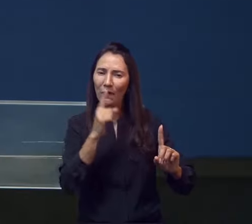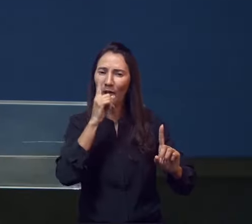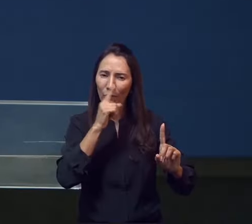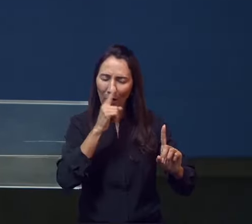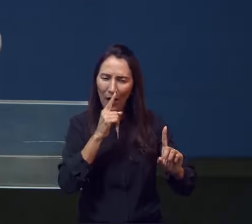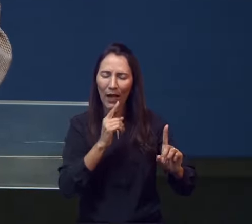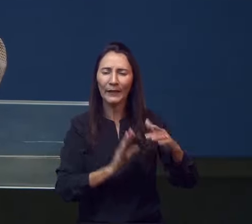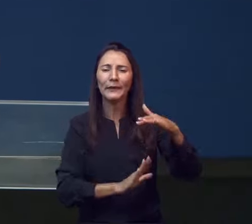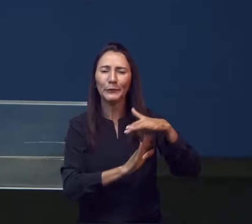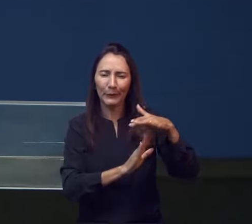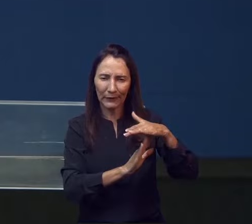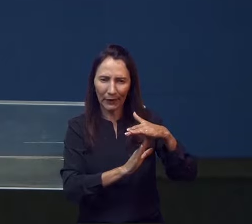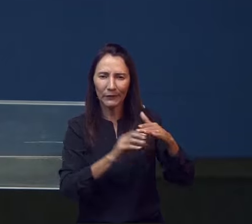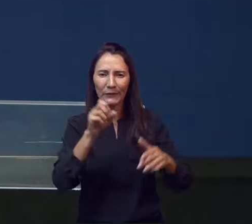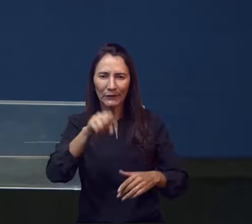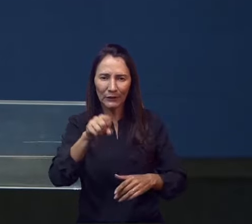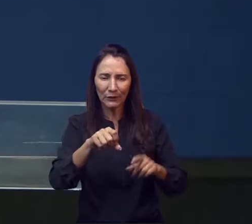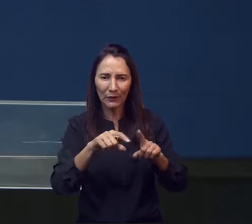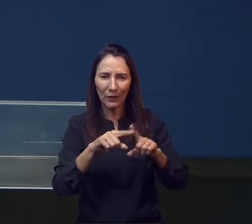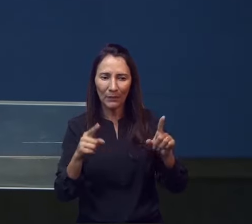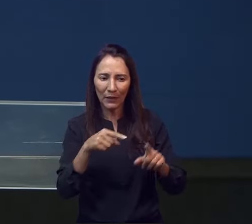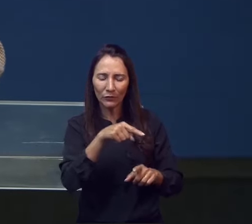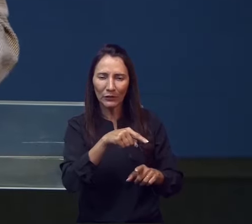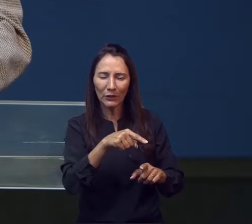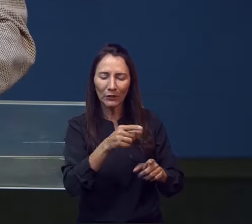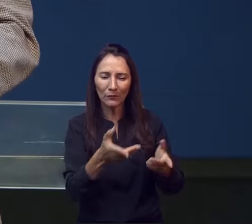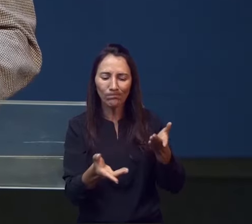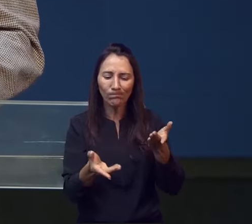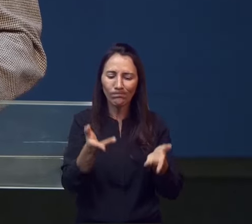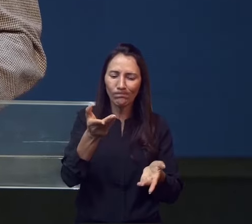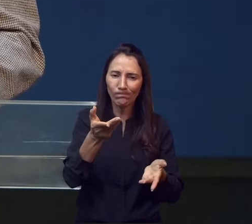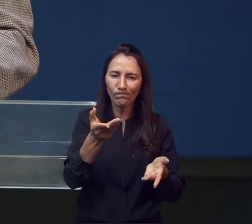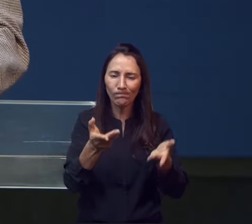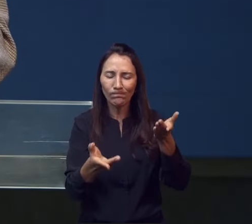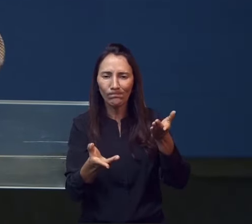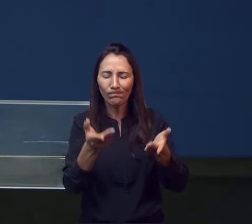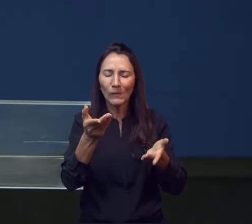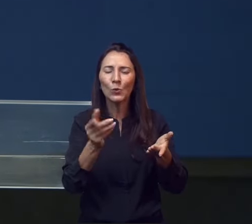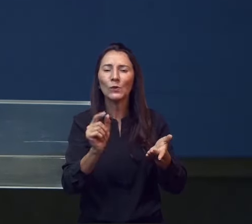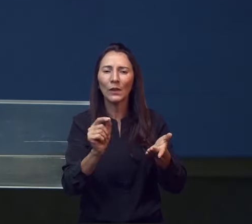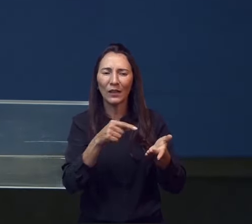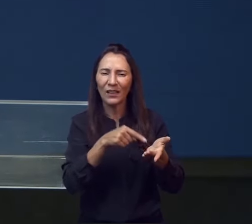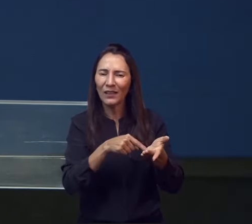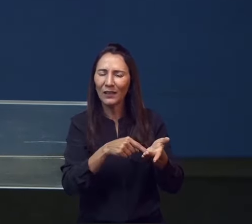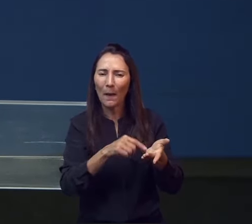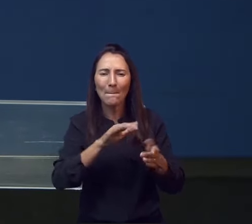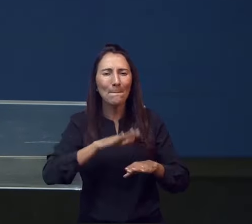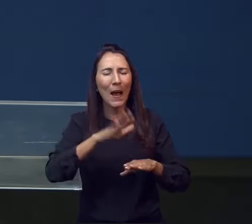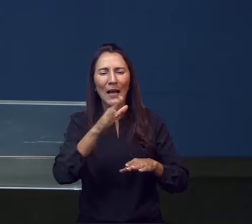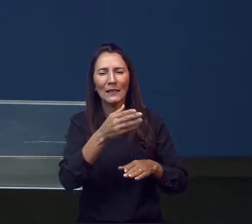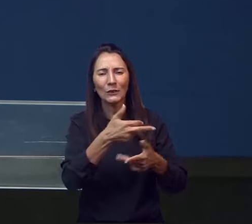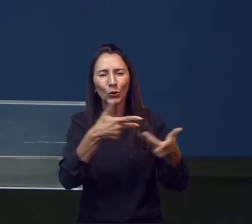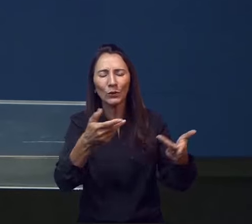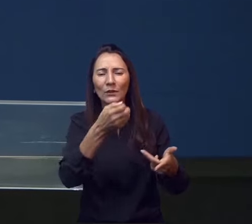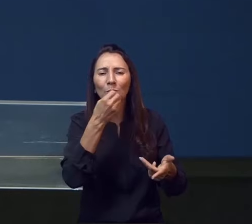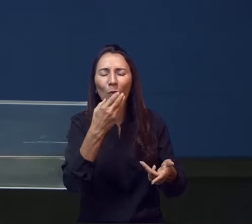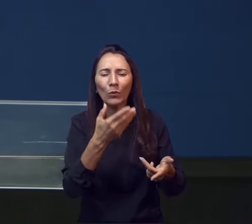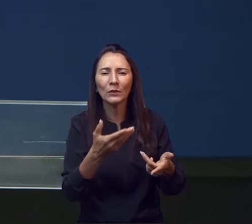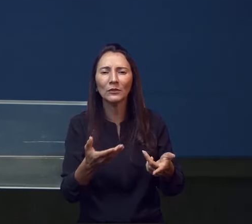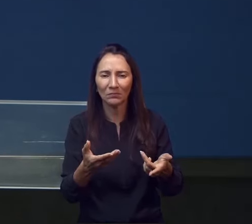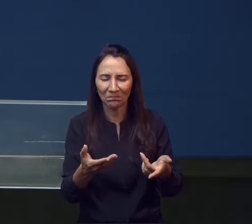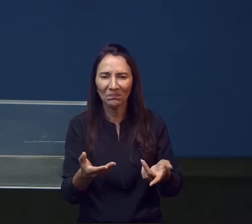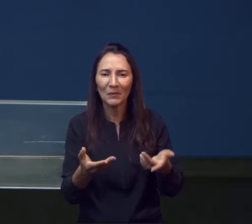você bota na balança tem mais virtudes do que defeito aí sim mas não é símbolo de perfeição mas símbolo de um homem